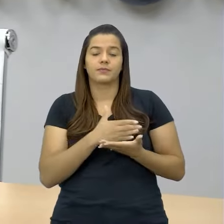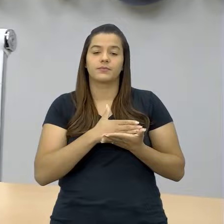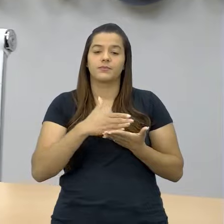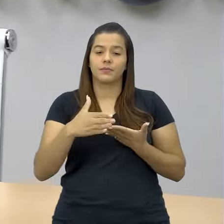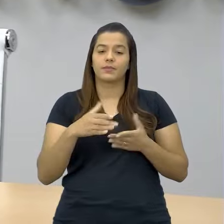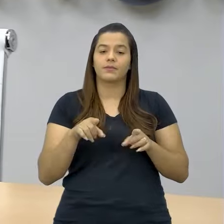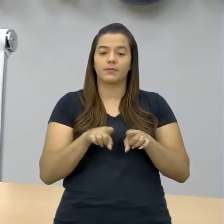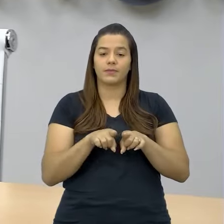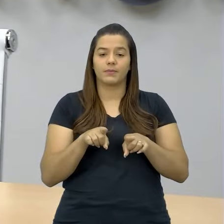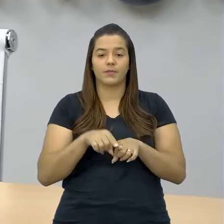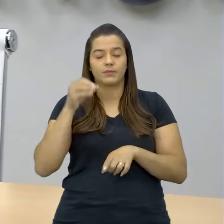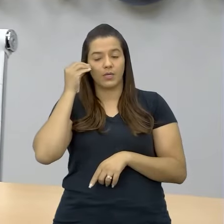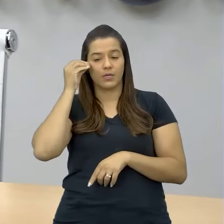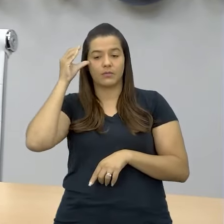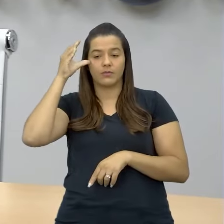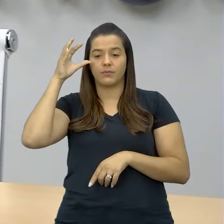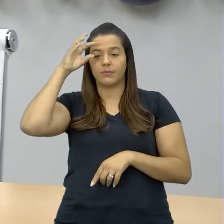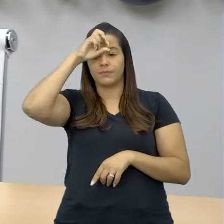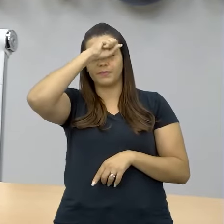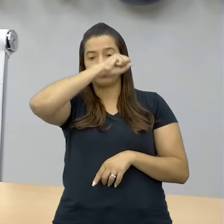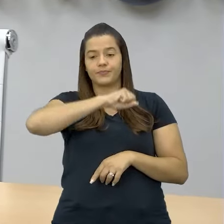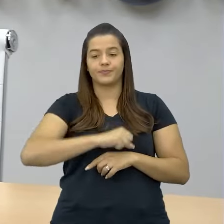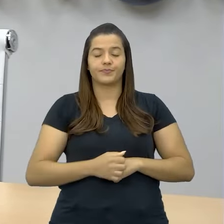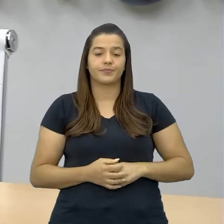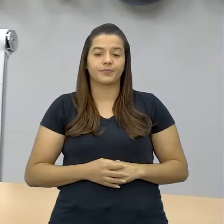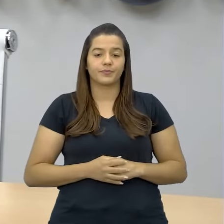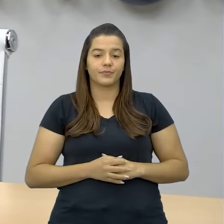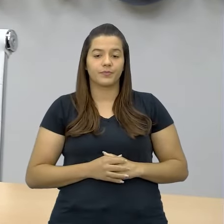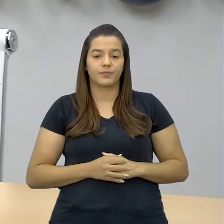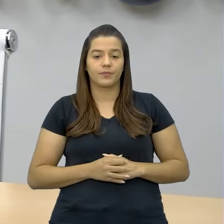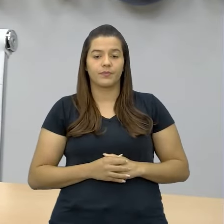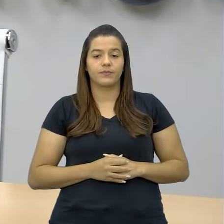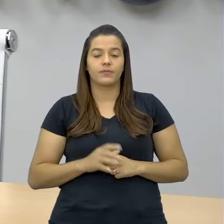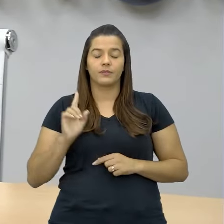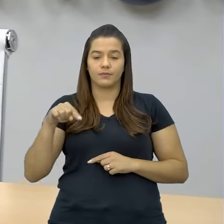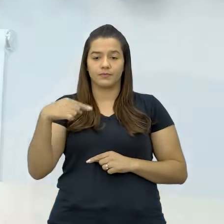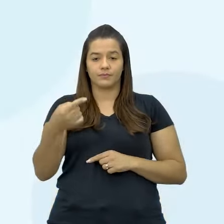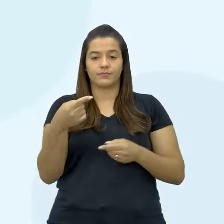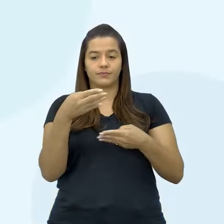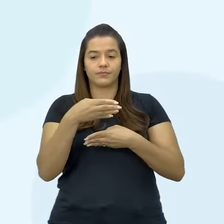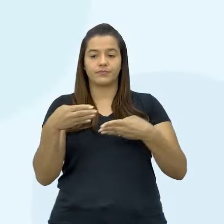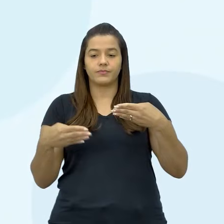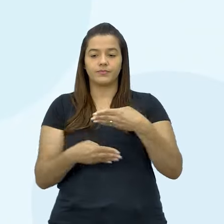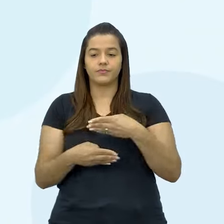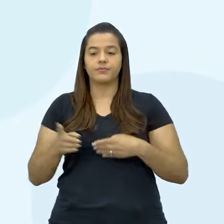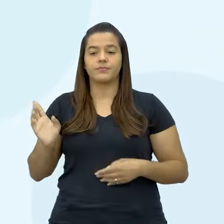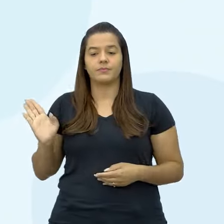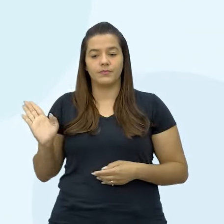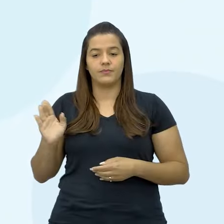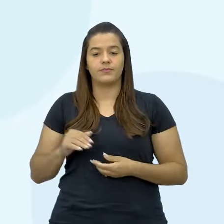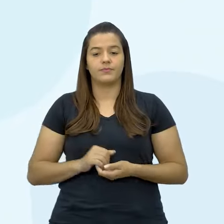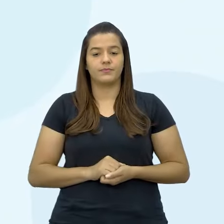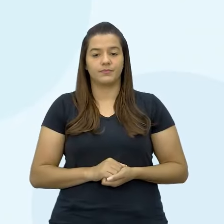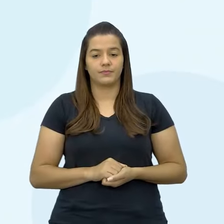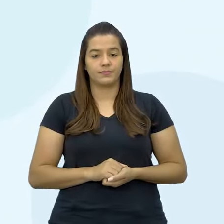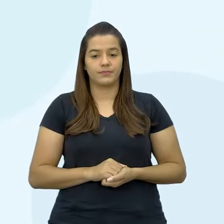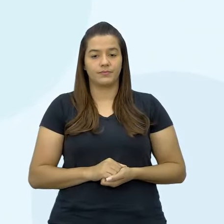transformar no conhecimento. E aí a gente pode passar aí para o próximo slide. Aqui a gente trouxe,